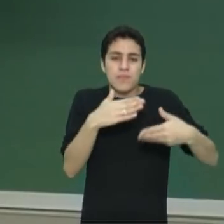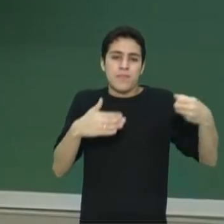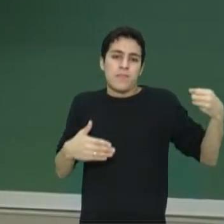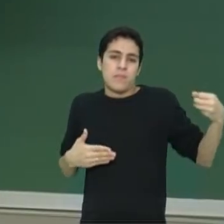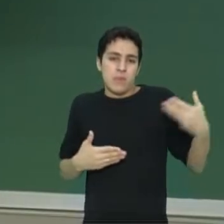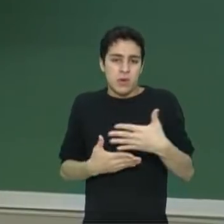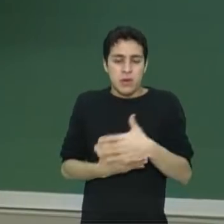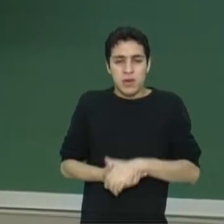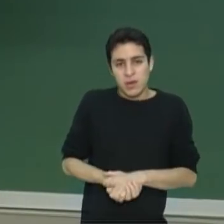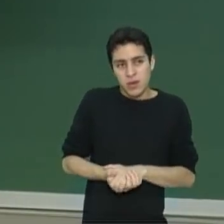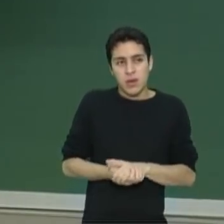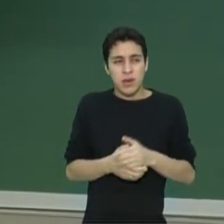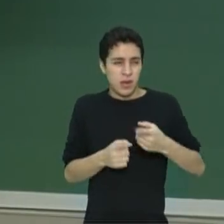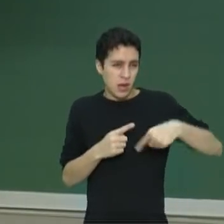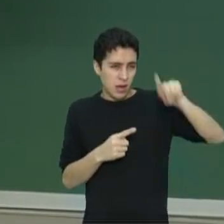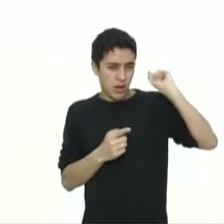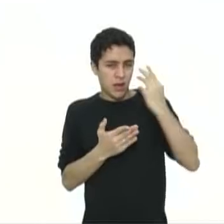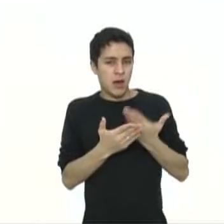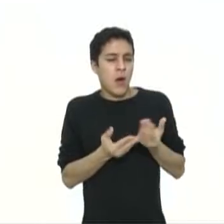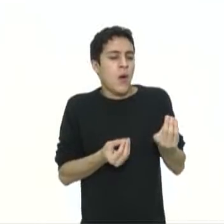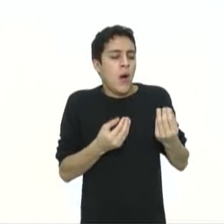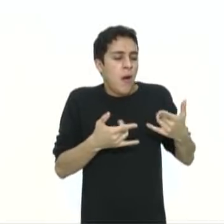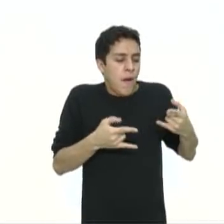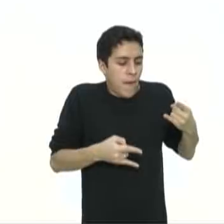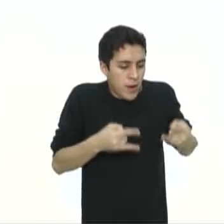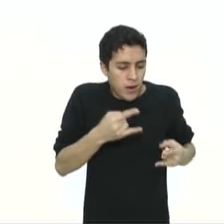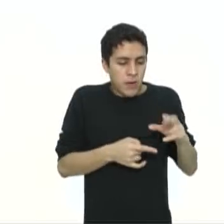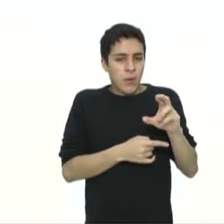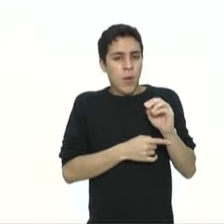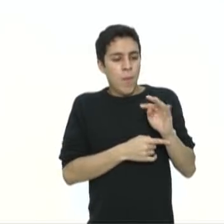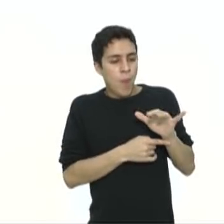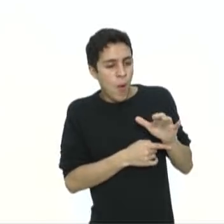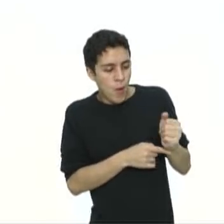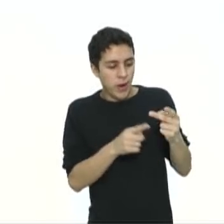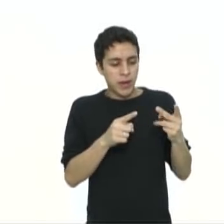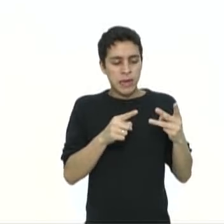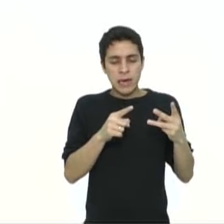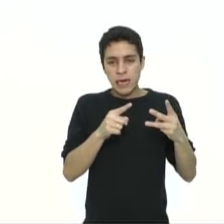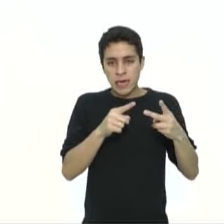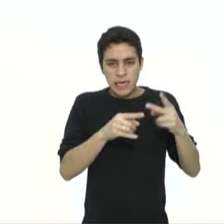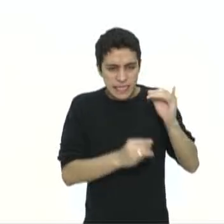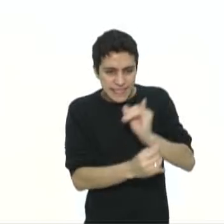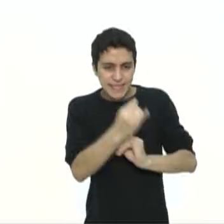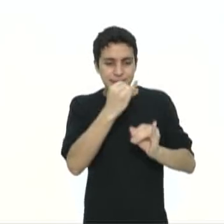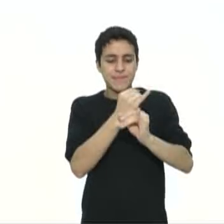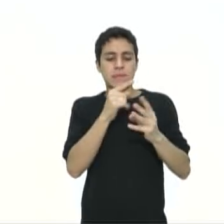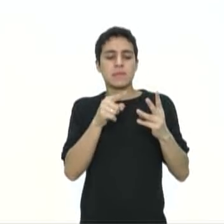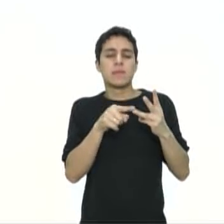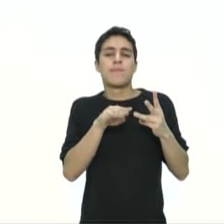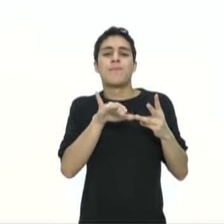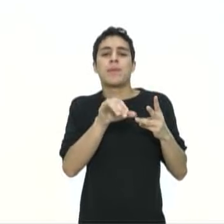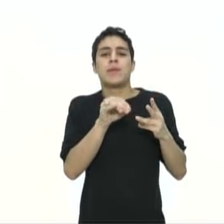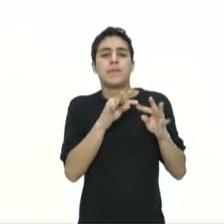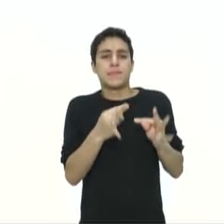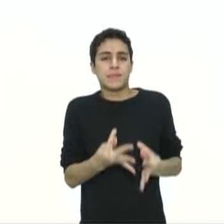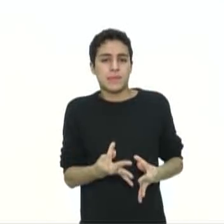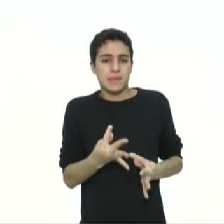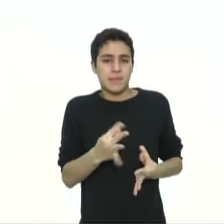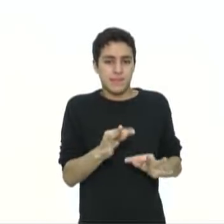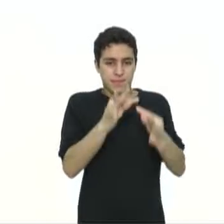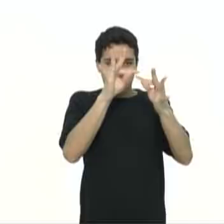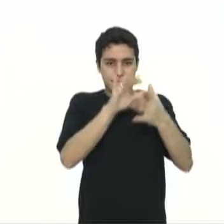também na última aula, a robótica, o advento da internet, né, importantíssimo, e a biotecnologia, né,